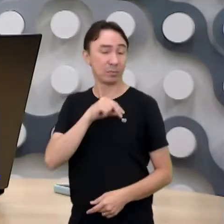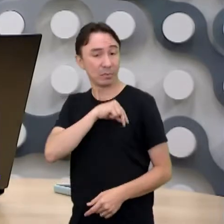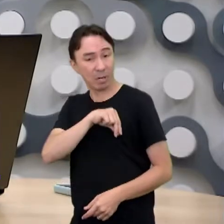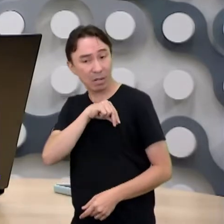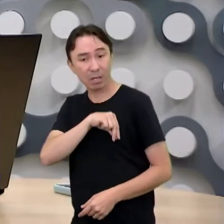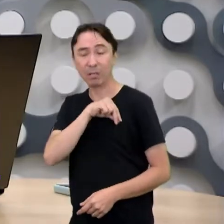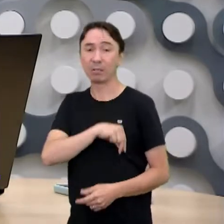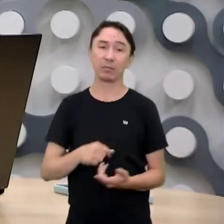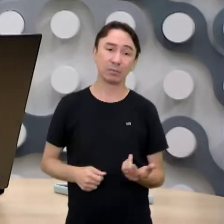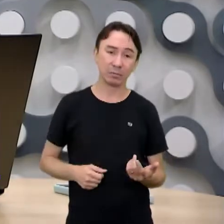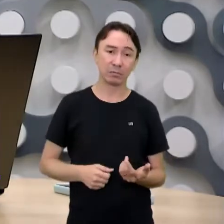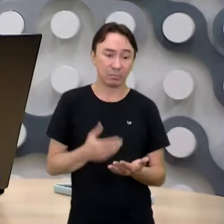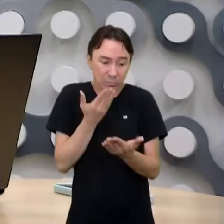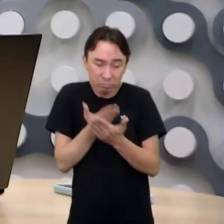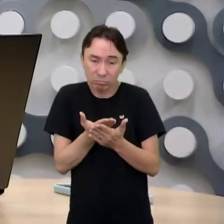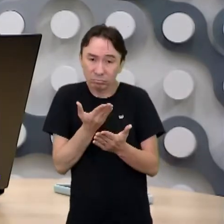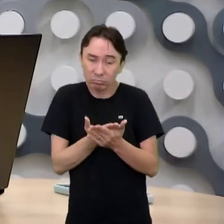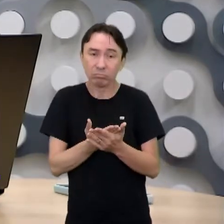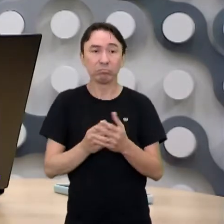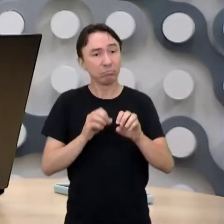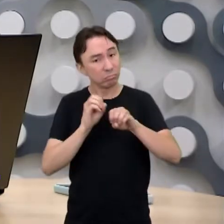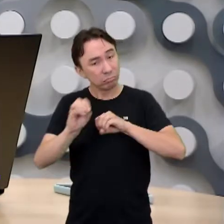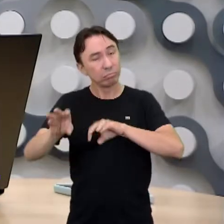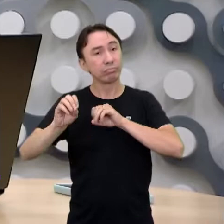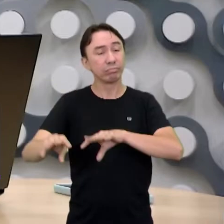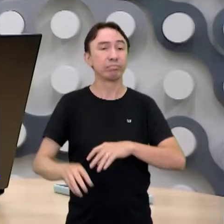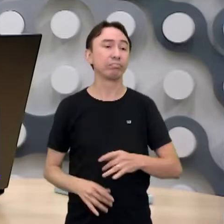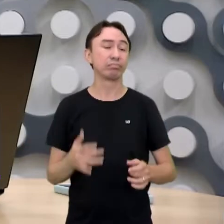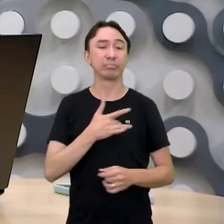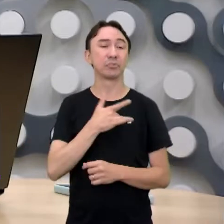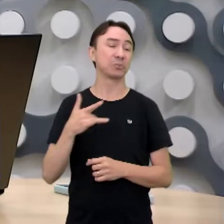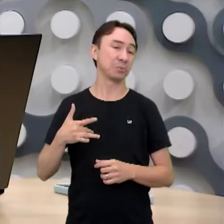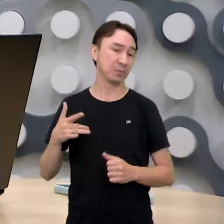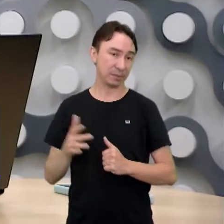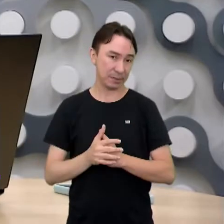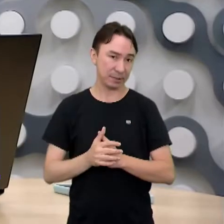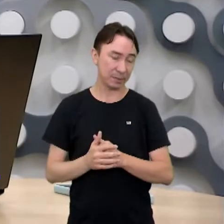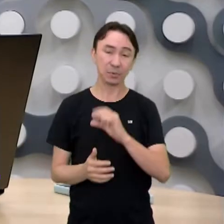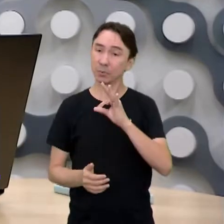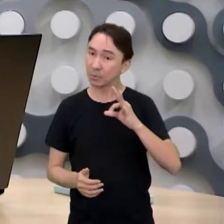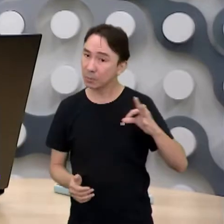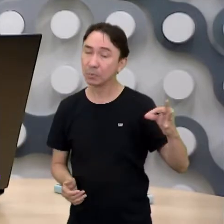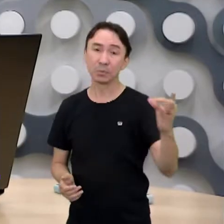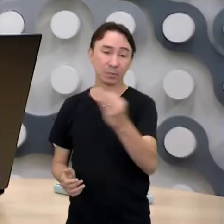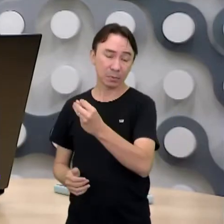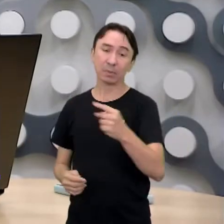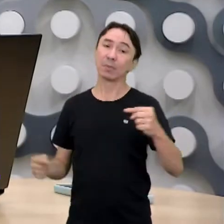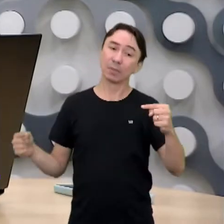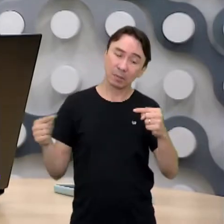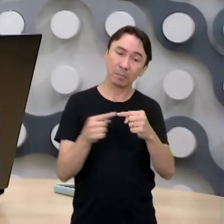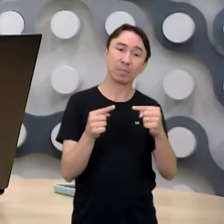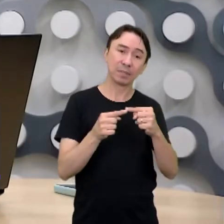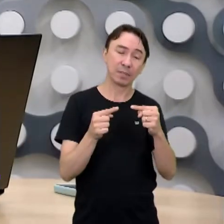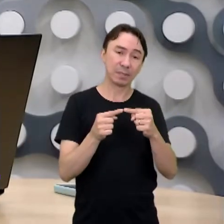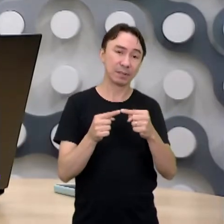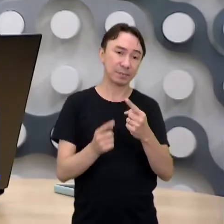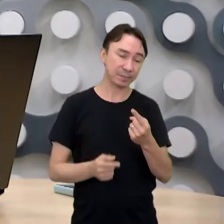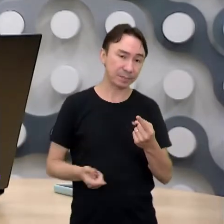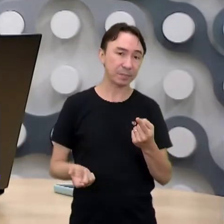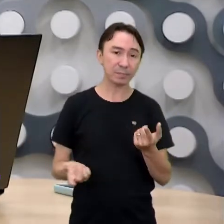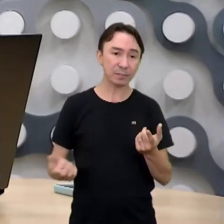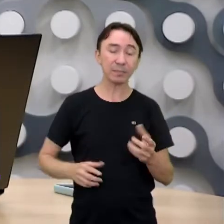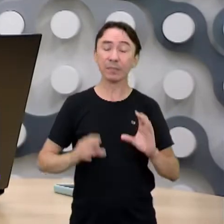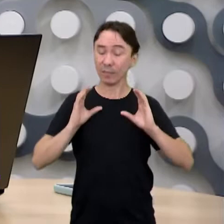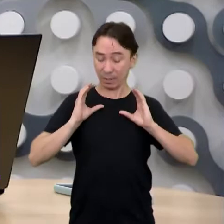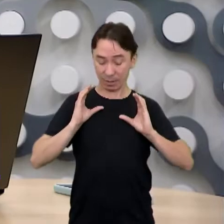saúde, todos os aspectos sociais aí, né, na qual o cidadão tem o direito, né, e é um dever do Estado, de acordo com a nossa